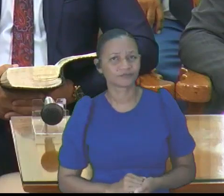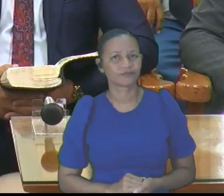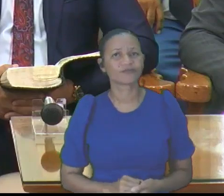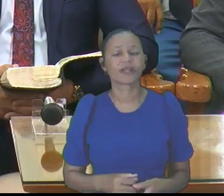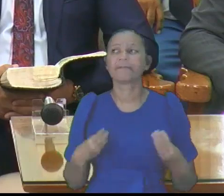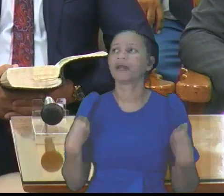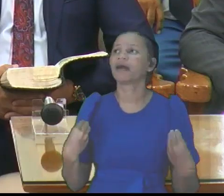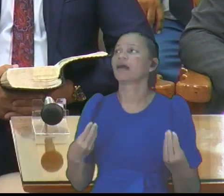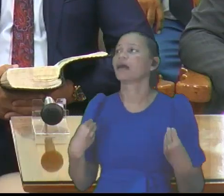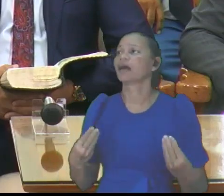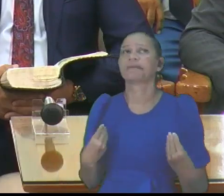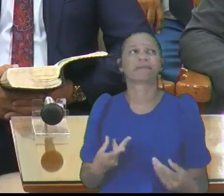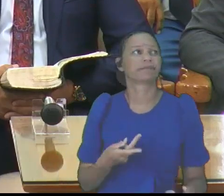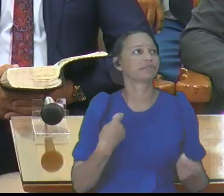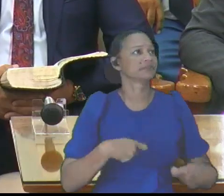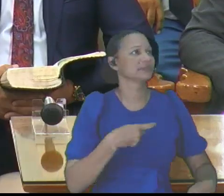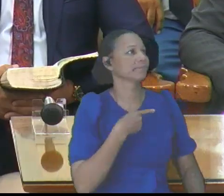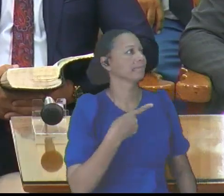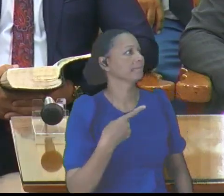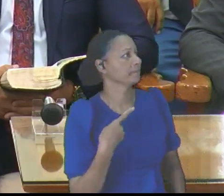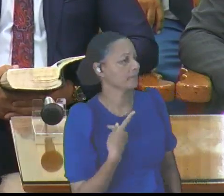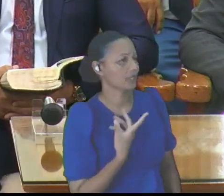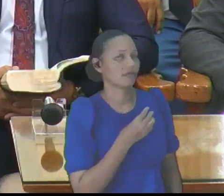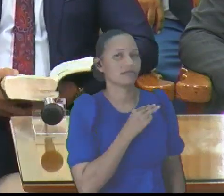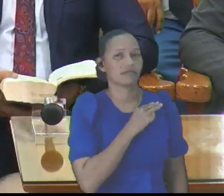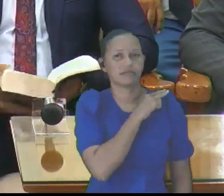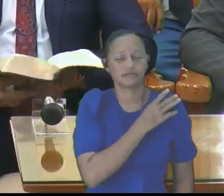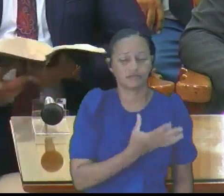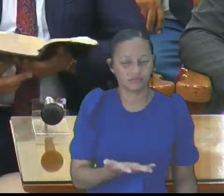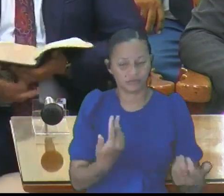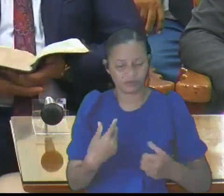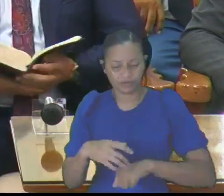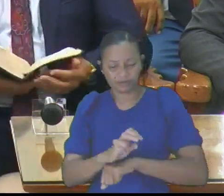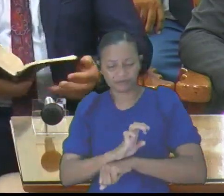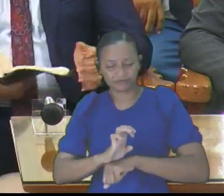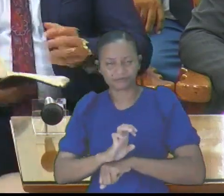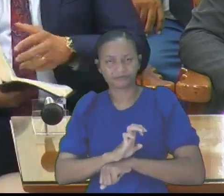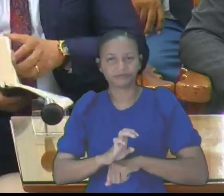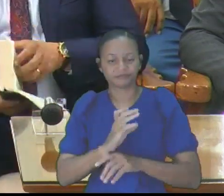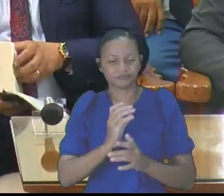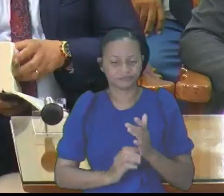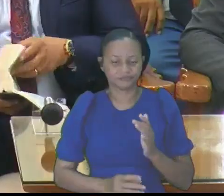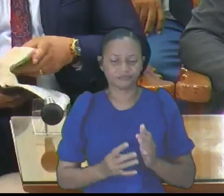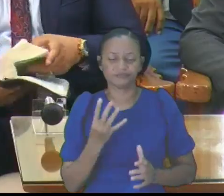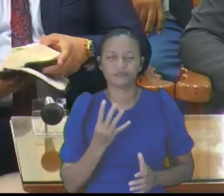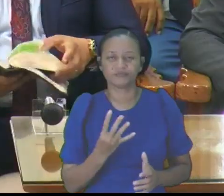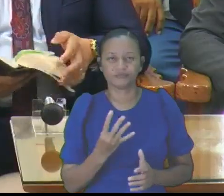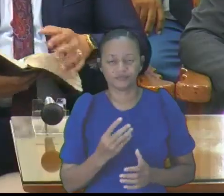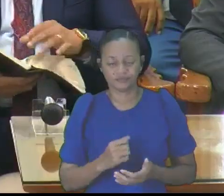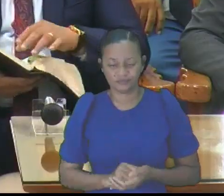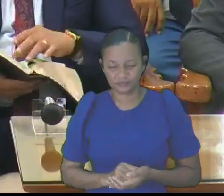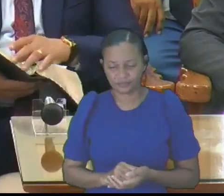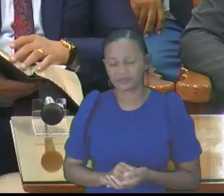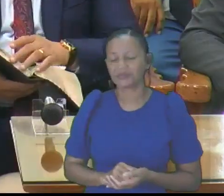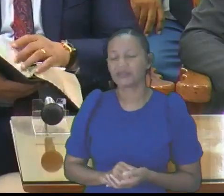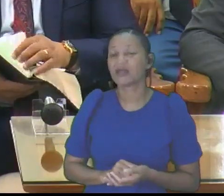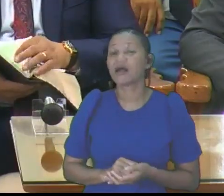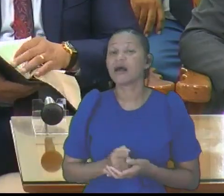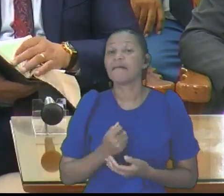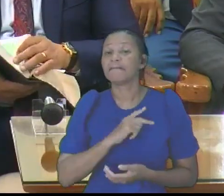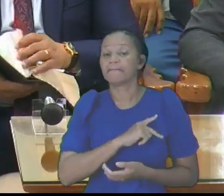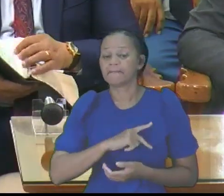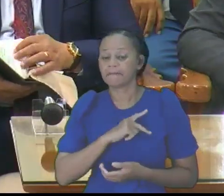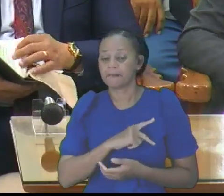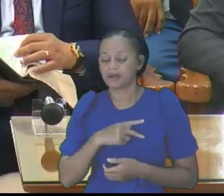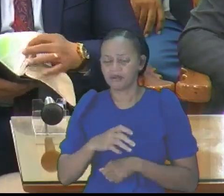Para que nós precisamos de pastores de ministério? Vamos ver isso em Efésios, capítulo 4 da carta de São Paulo aos Efésios.